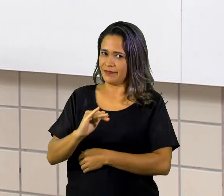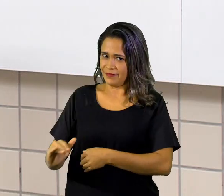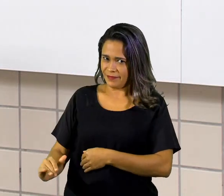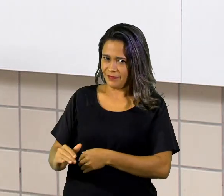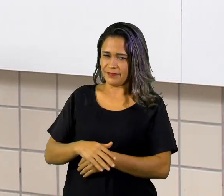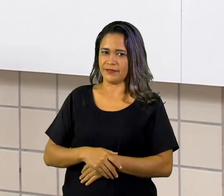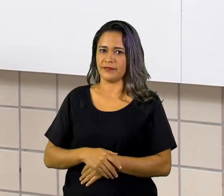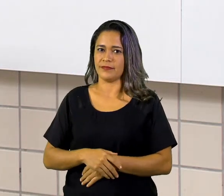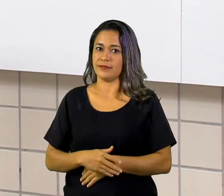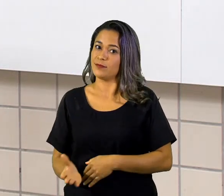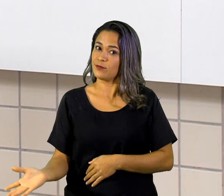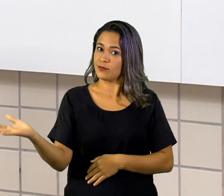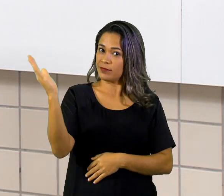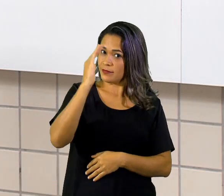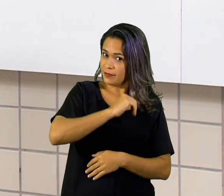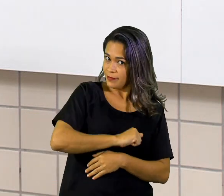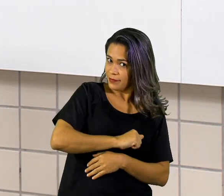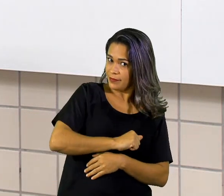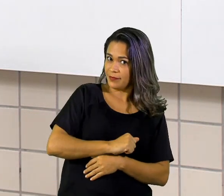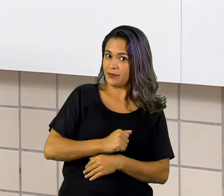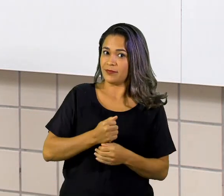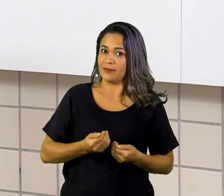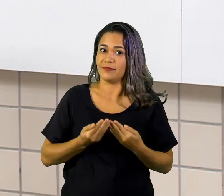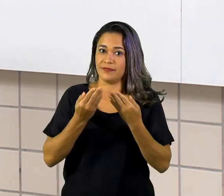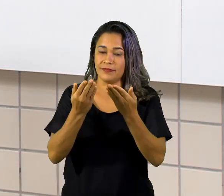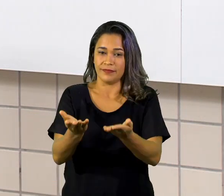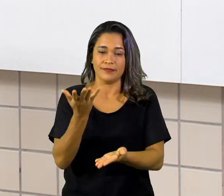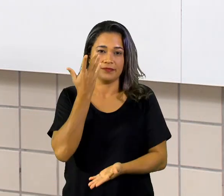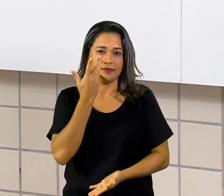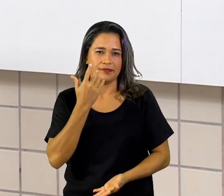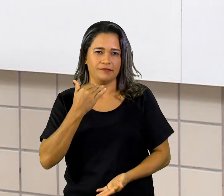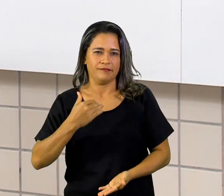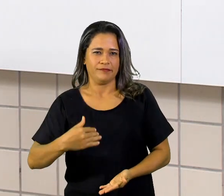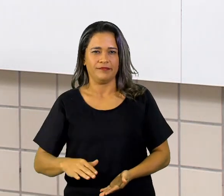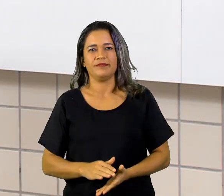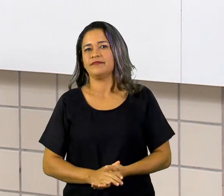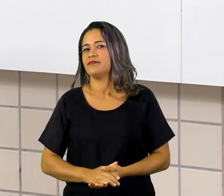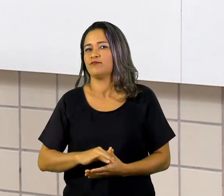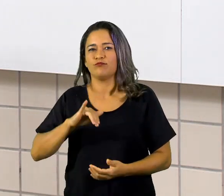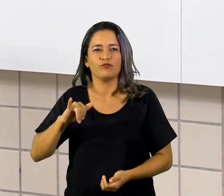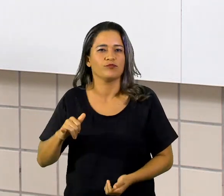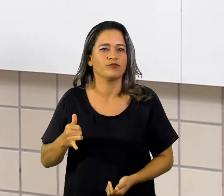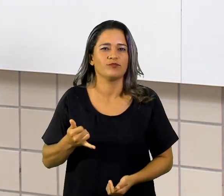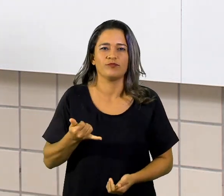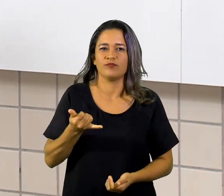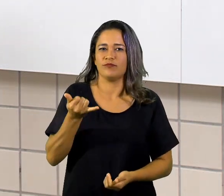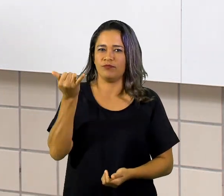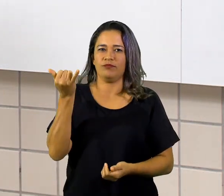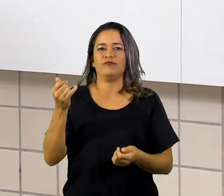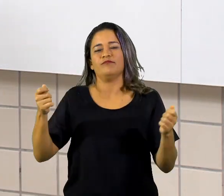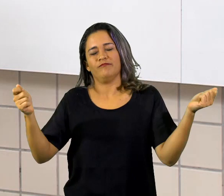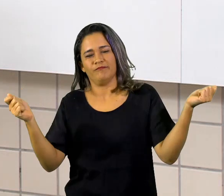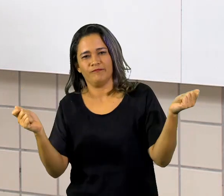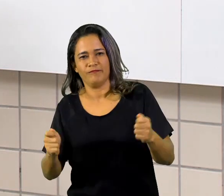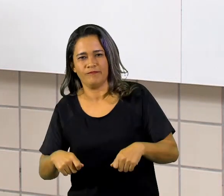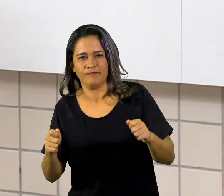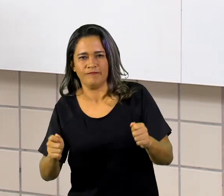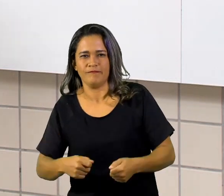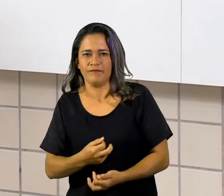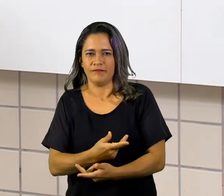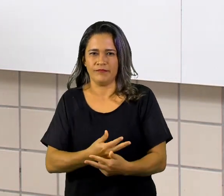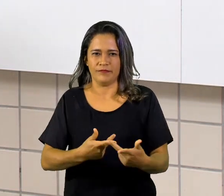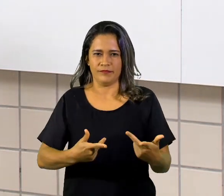embarque nessa. Vamos oferecer para a criança possibilidades de desenho livre, manipulação de diferentes riscadores